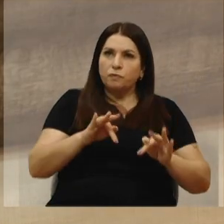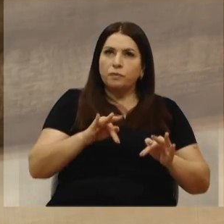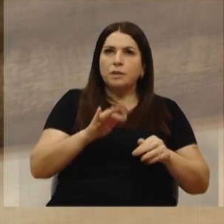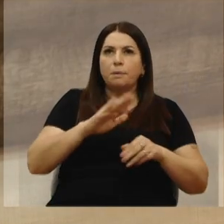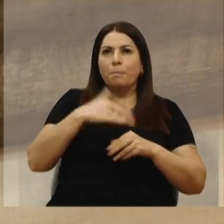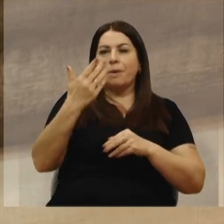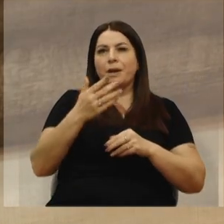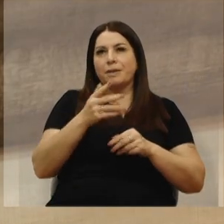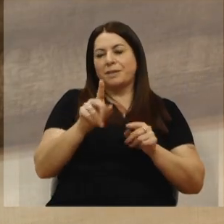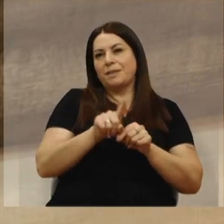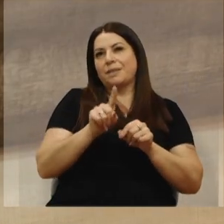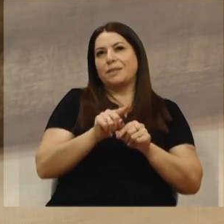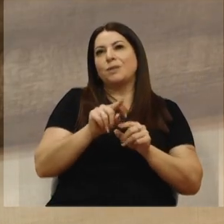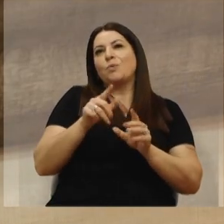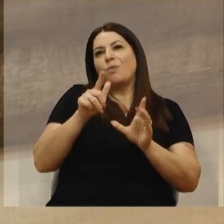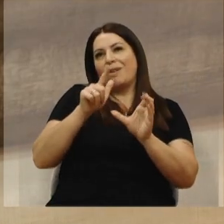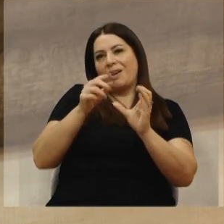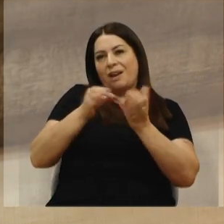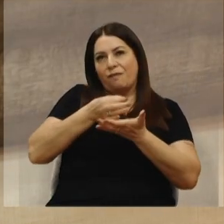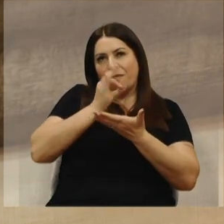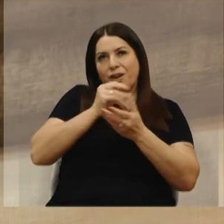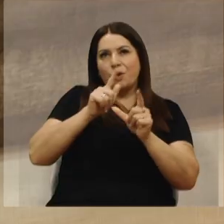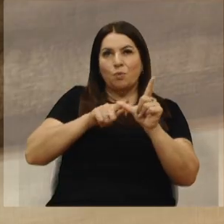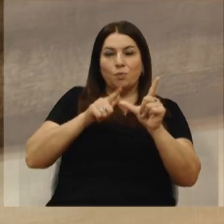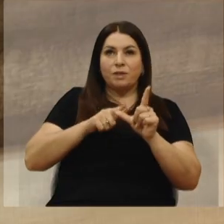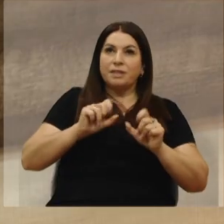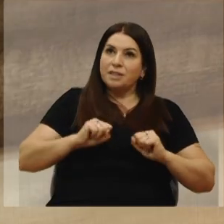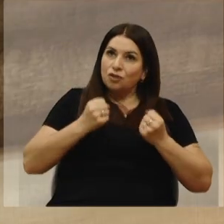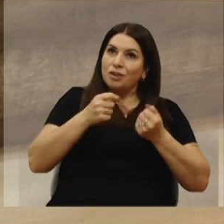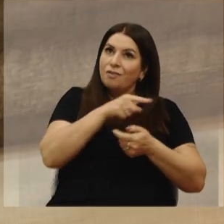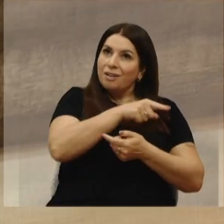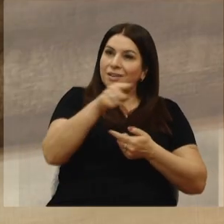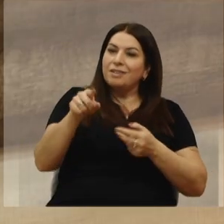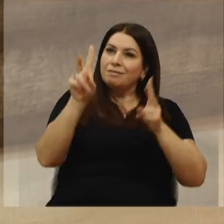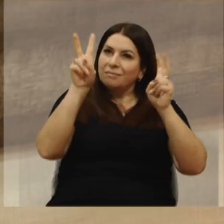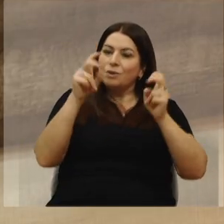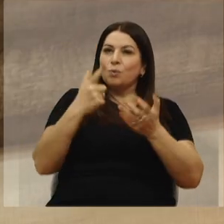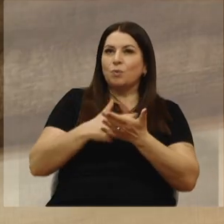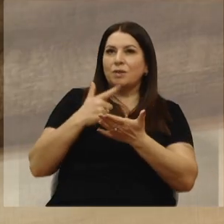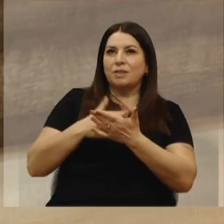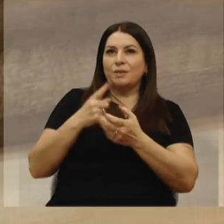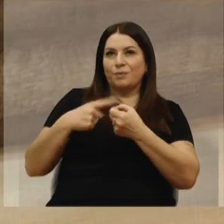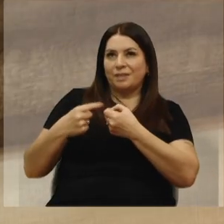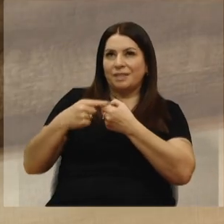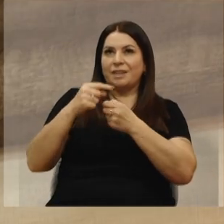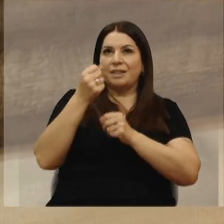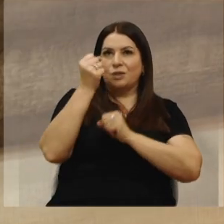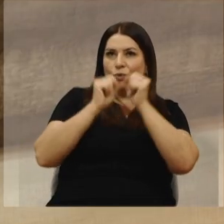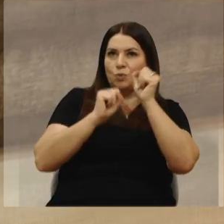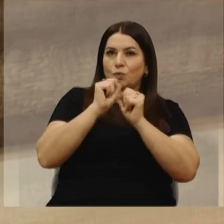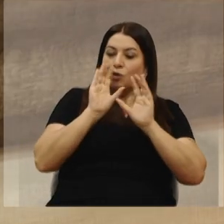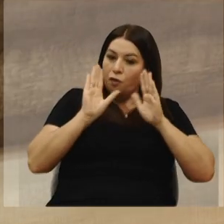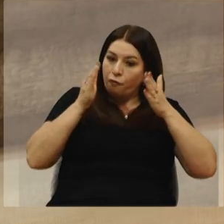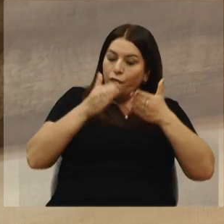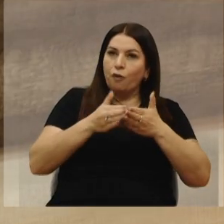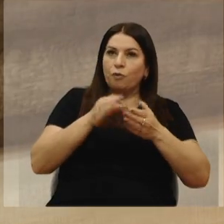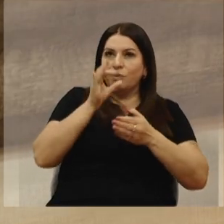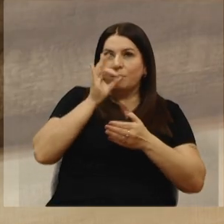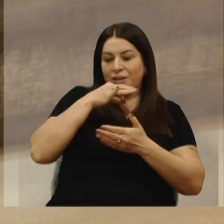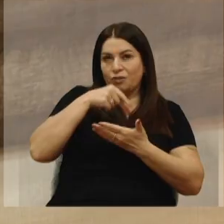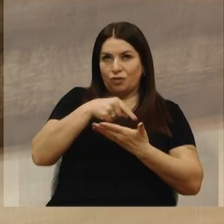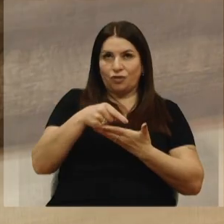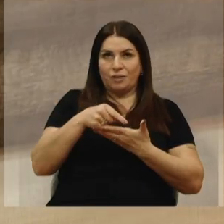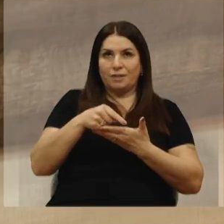estamos encerrando mais uma edição do Café com Letras, dedicada aqui ao livro Cidade e Indústria em